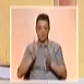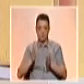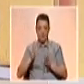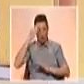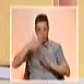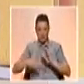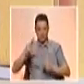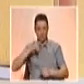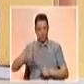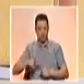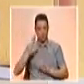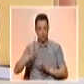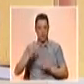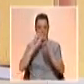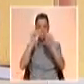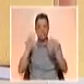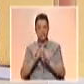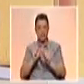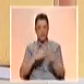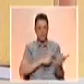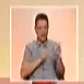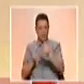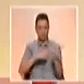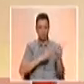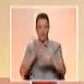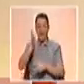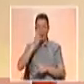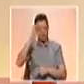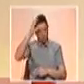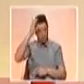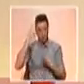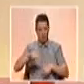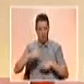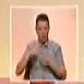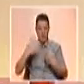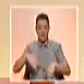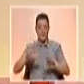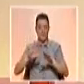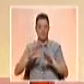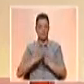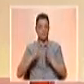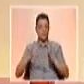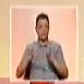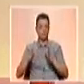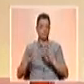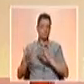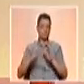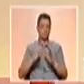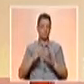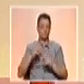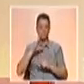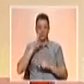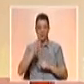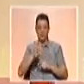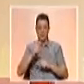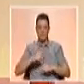acontece em Portugal, já temos sistemas de rega inteligente. Com certeza que há alguns, mas... Não é a maioria ainda? Não, muito provavelmente